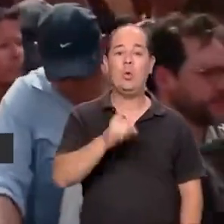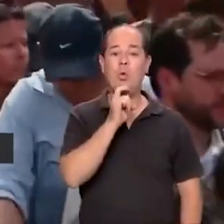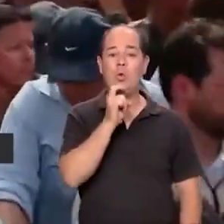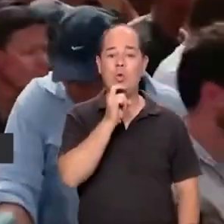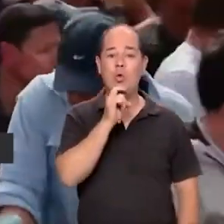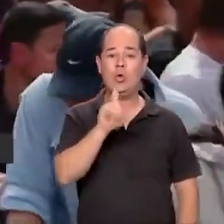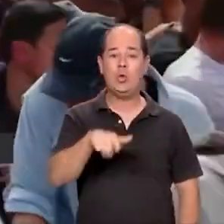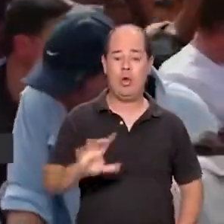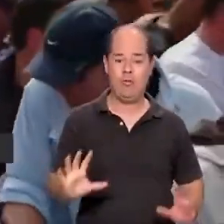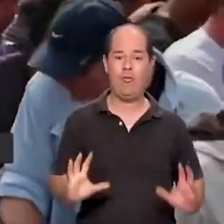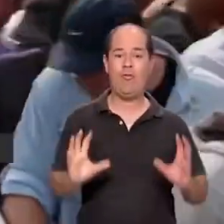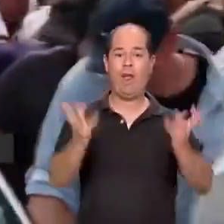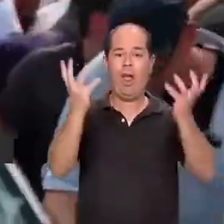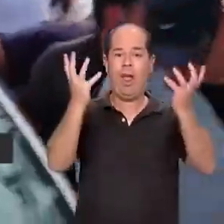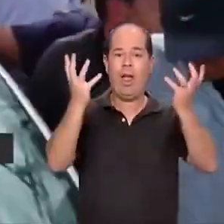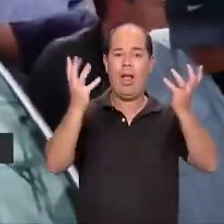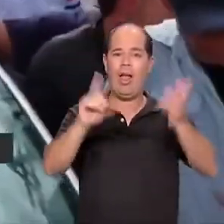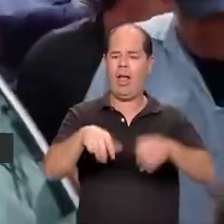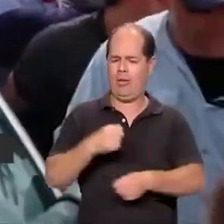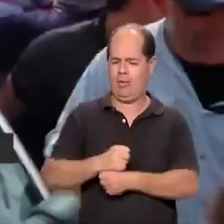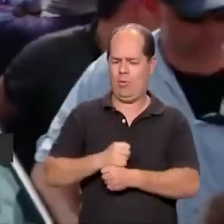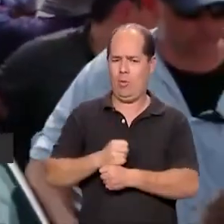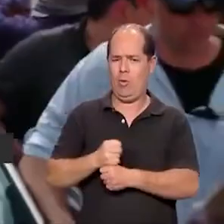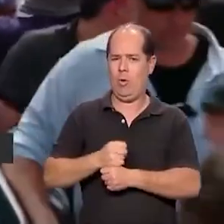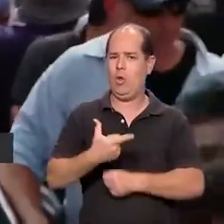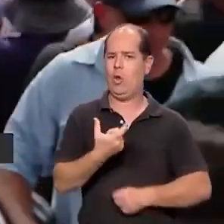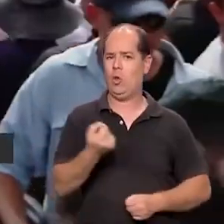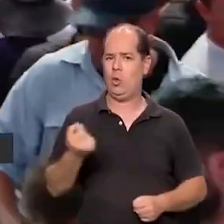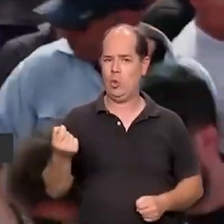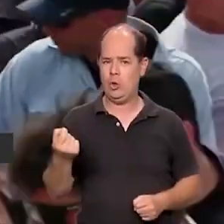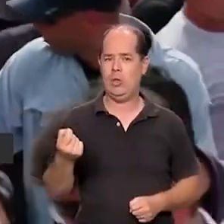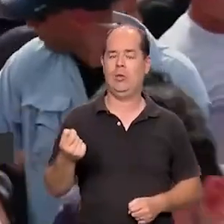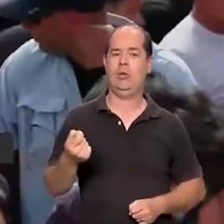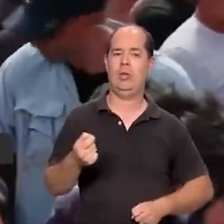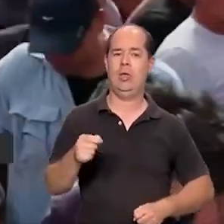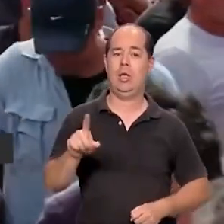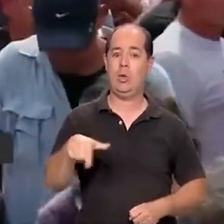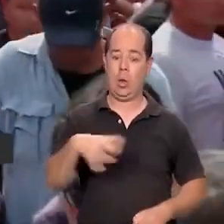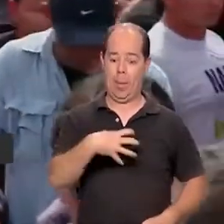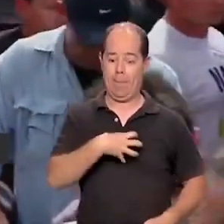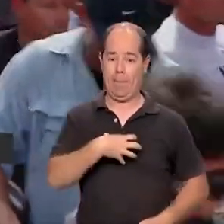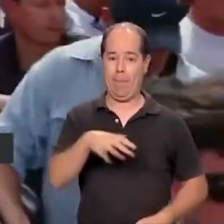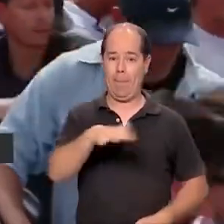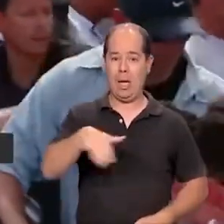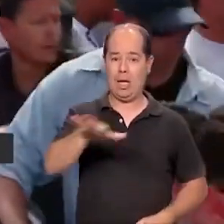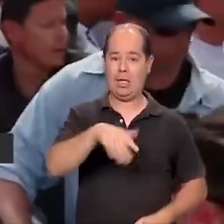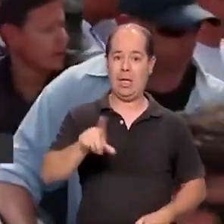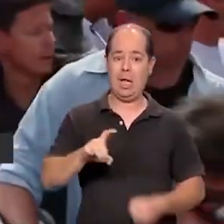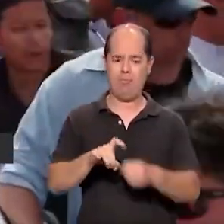a comemoração do bicentenário da independência do Brasil na Bahia.